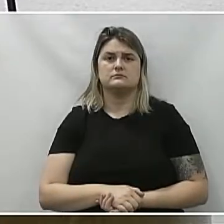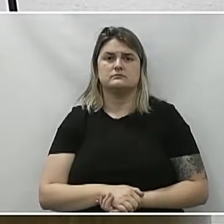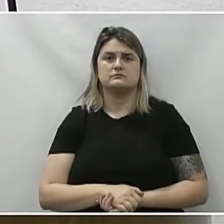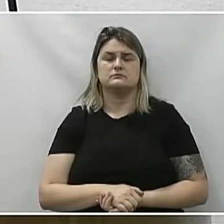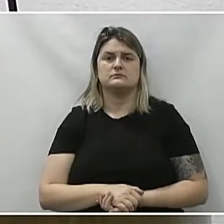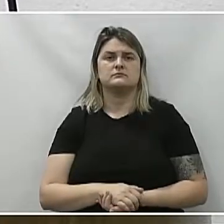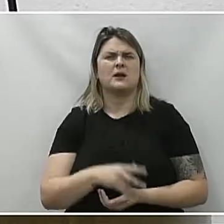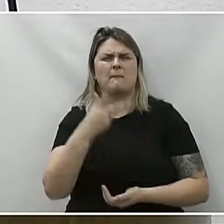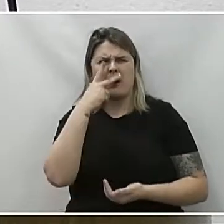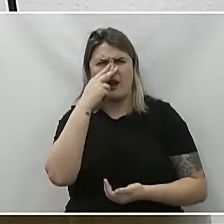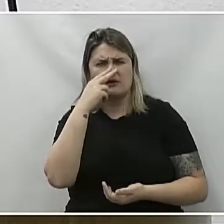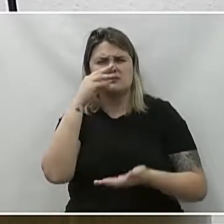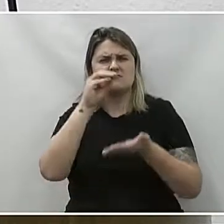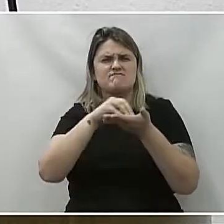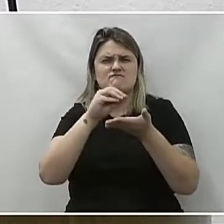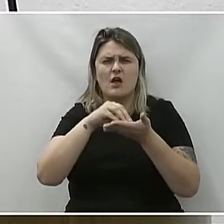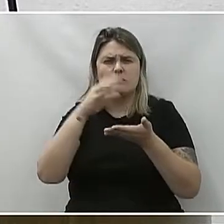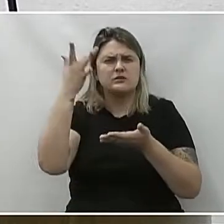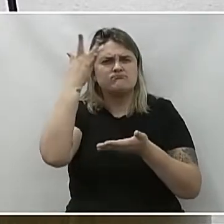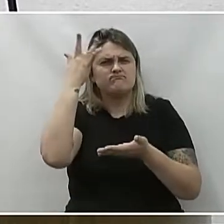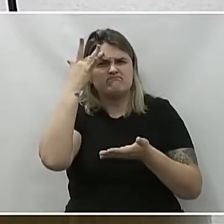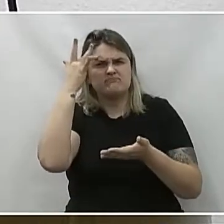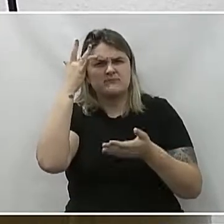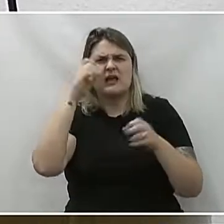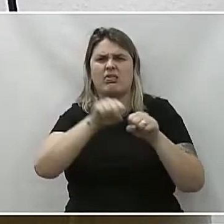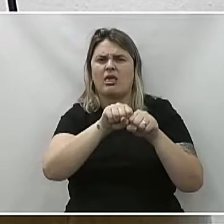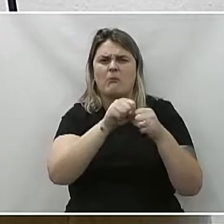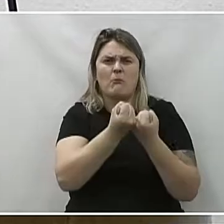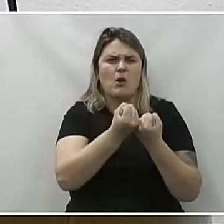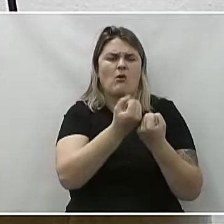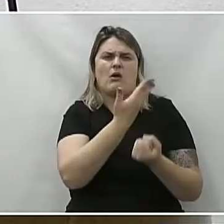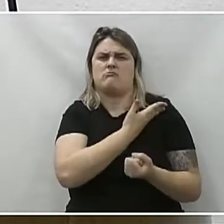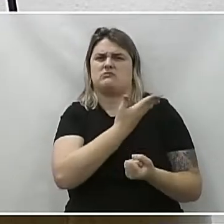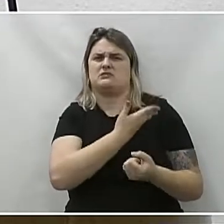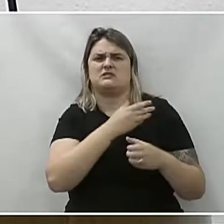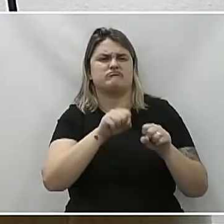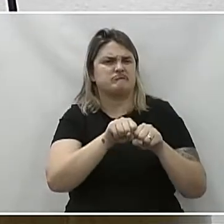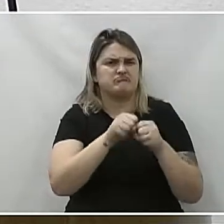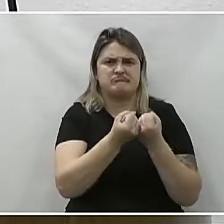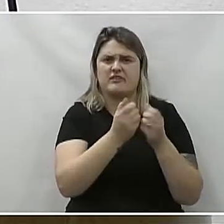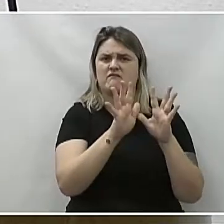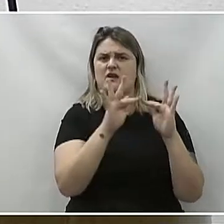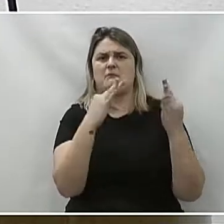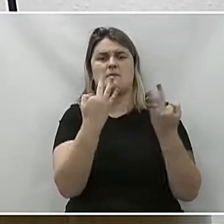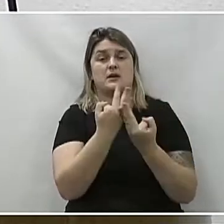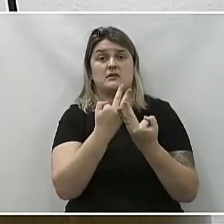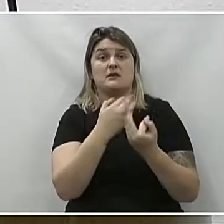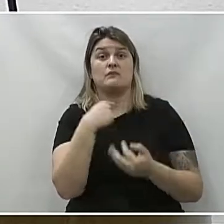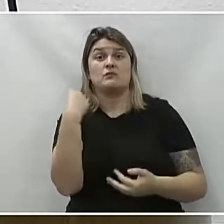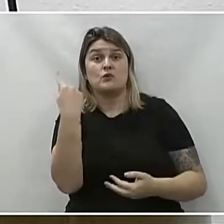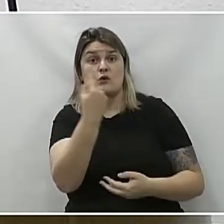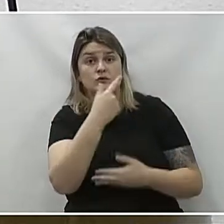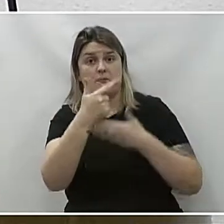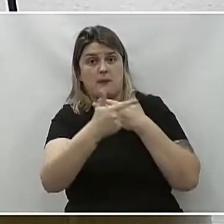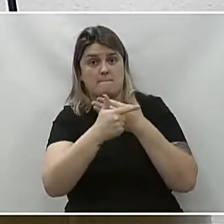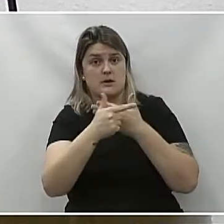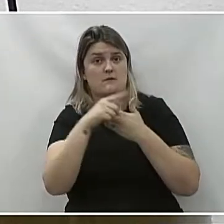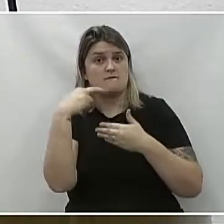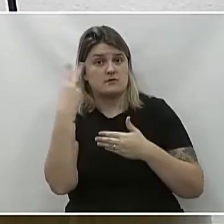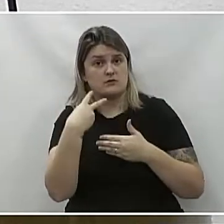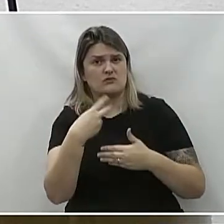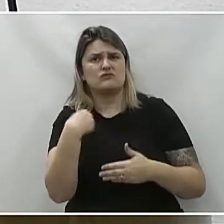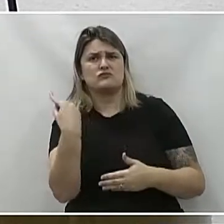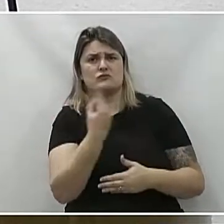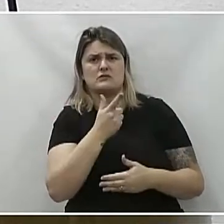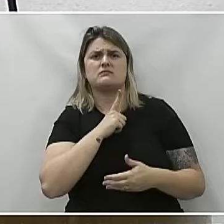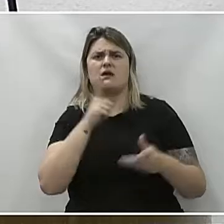Toda essa insanidade criou inimizades, destruiu famílias. E nós, enquanto vereadores, temos a